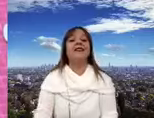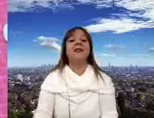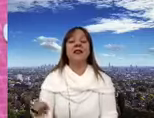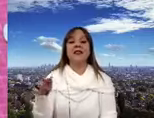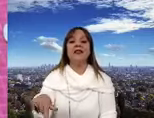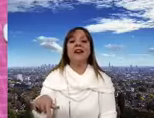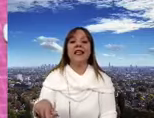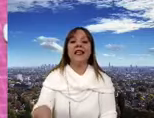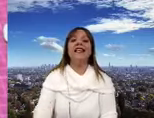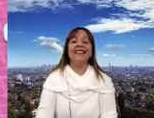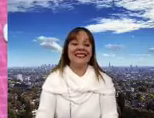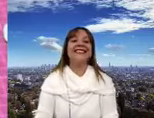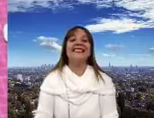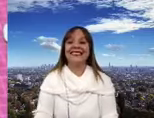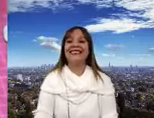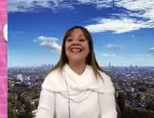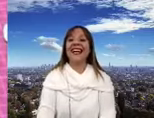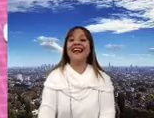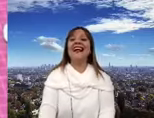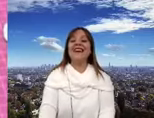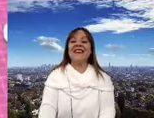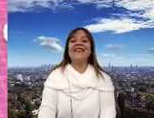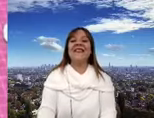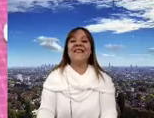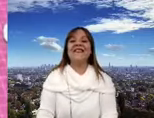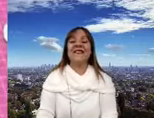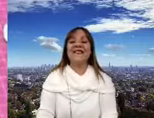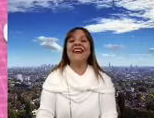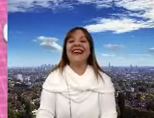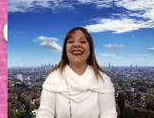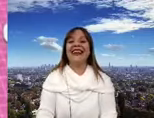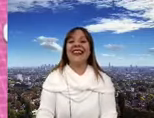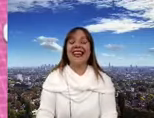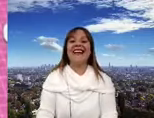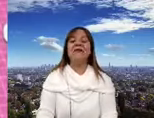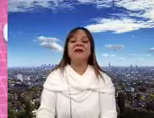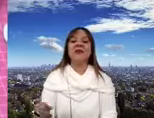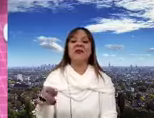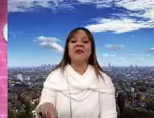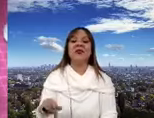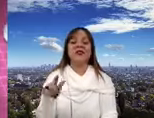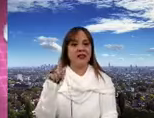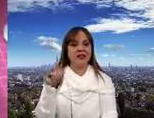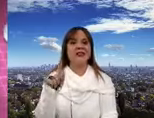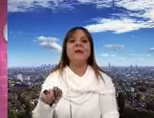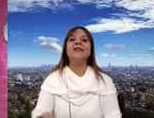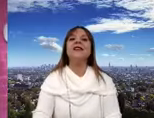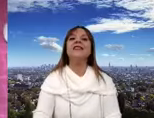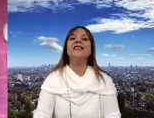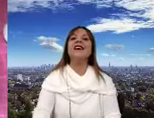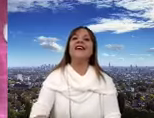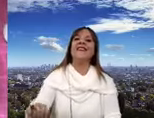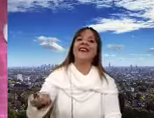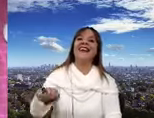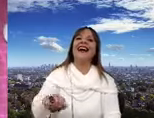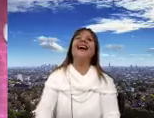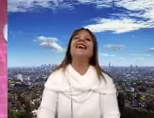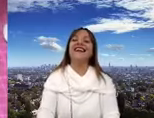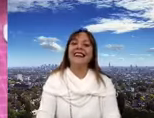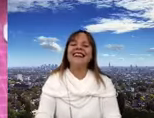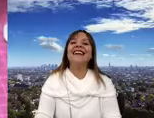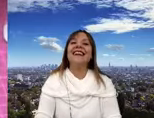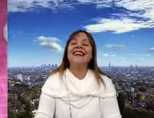Pois é, aqui, uma honra, né, Lili? né? Nossa, fiquei muito feliz, viu? Né? Estamos Ó, lançando hoje, então vocês têm que prestar atenção. Olha lá.